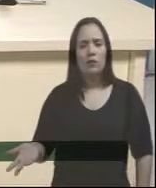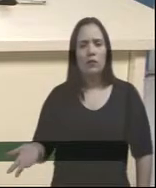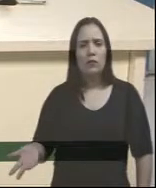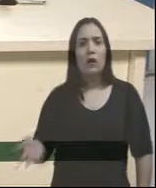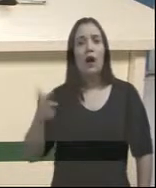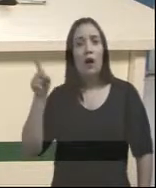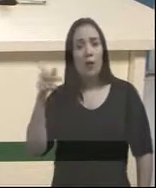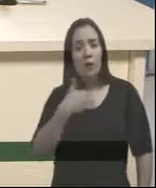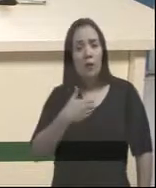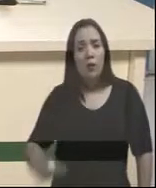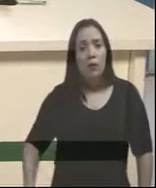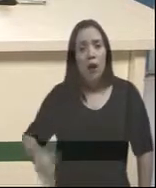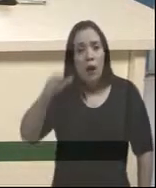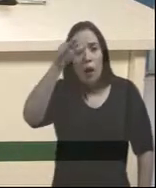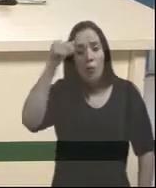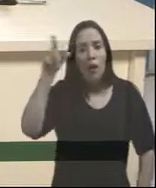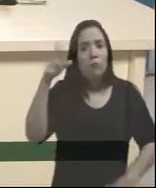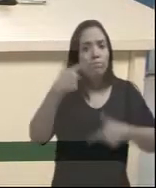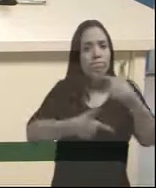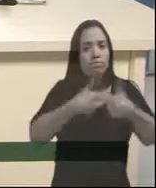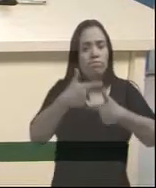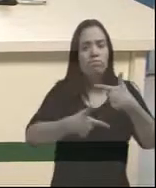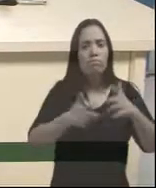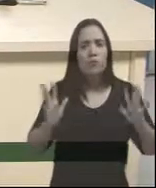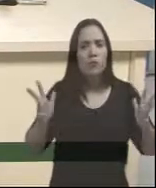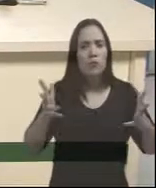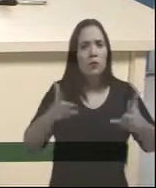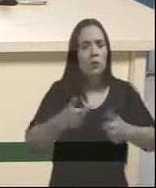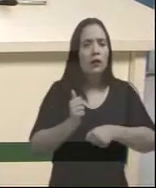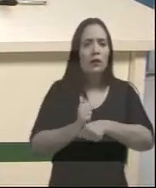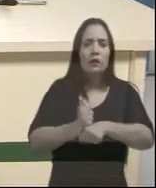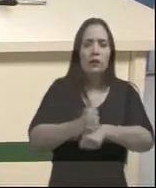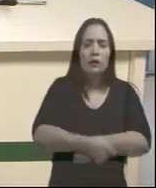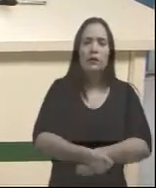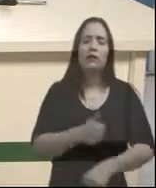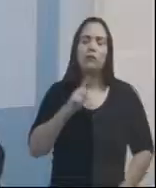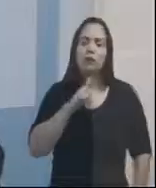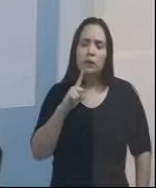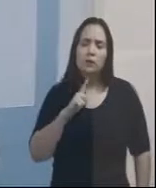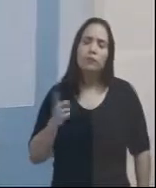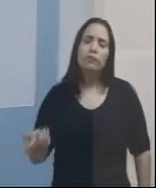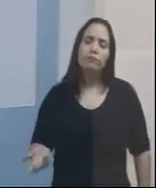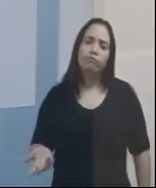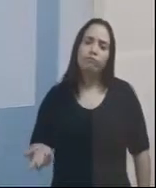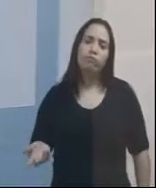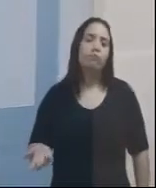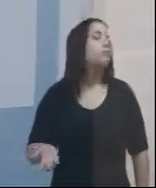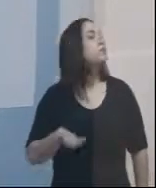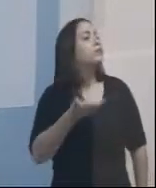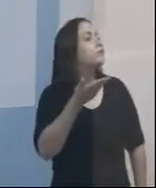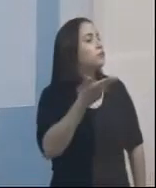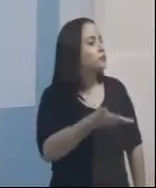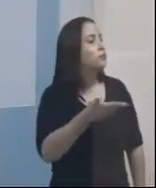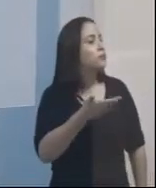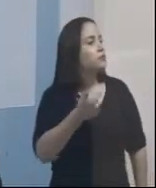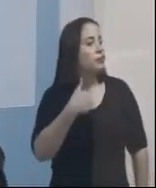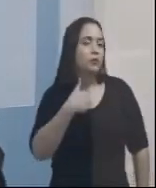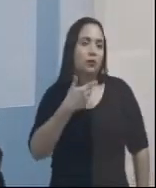podia, o que não podia nessa área, né, deputado? Se eu estiver errado, o senhor pode discordar, não tem problema não. Meu grande amigo,